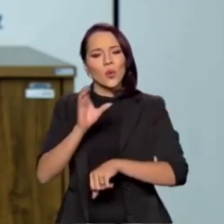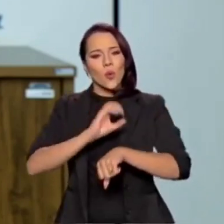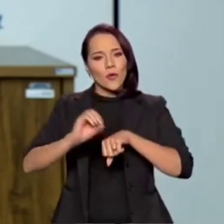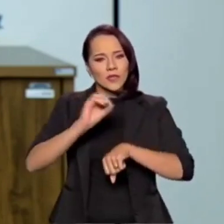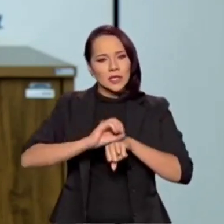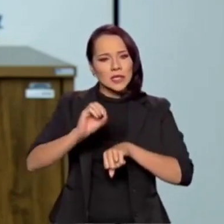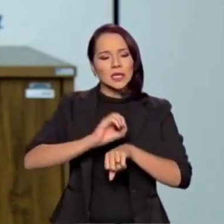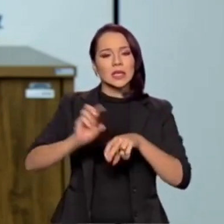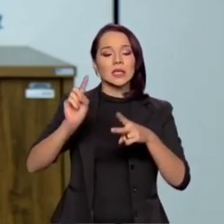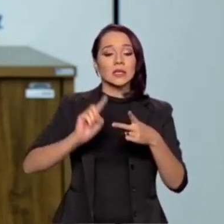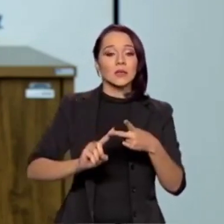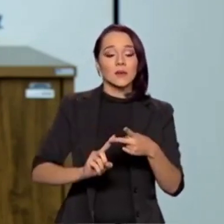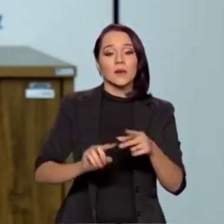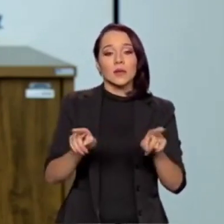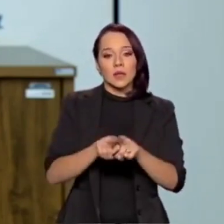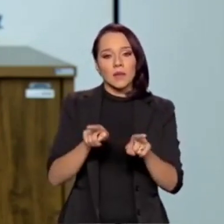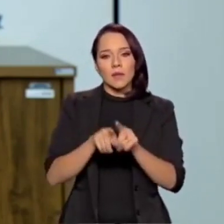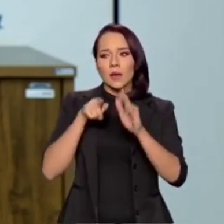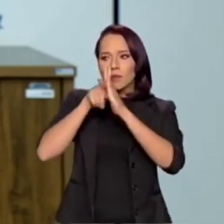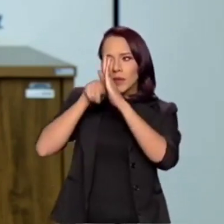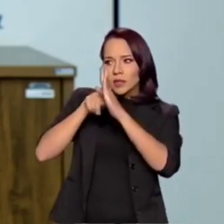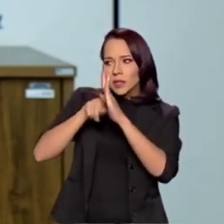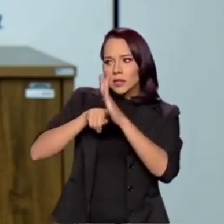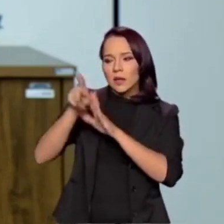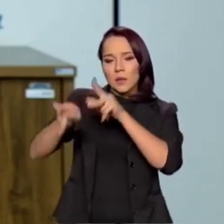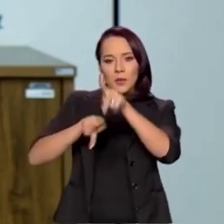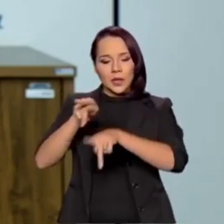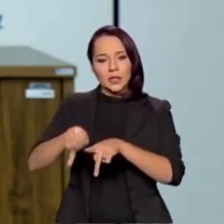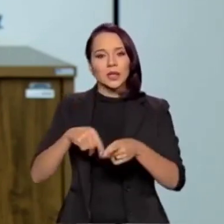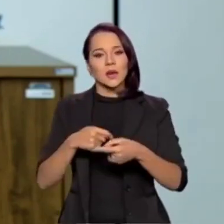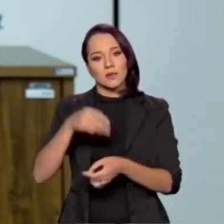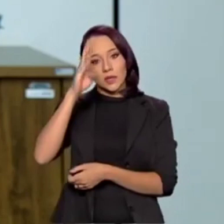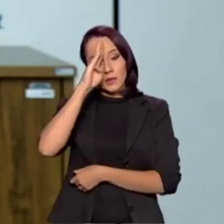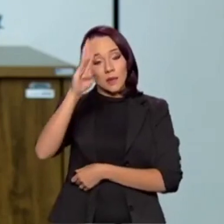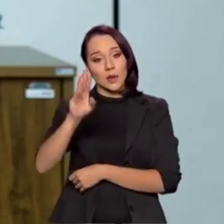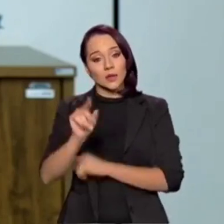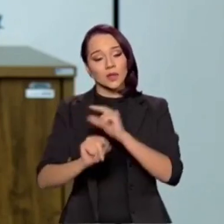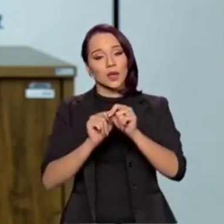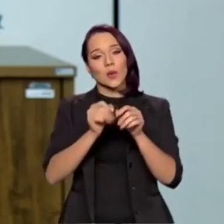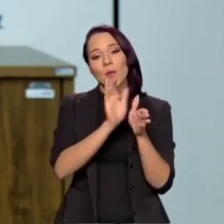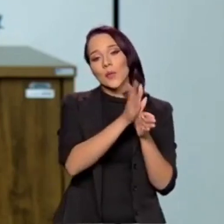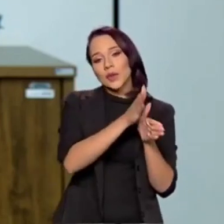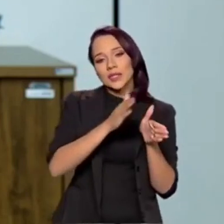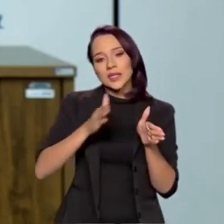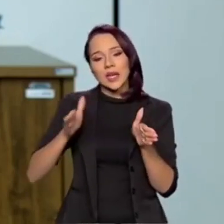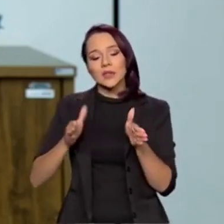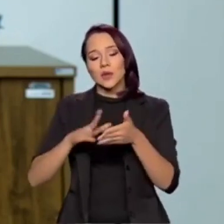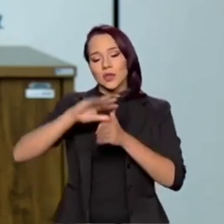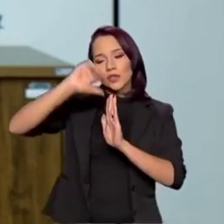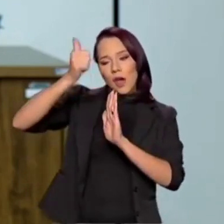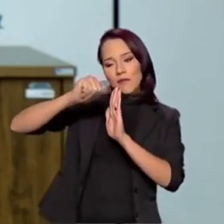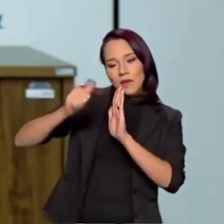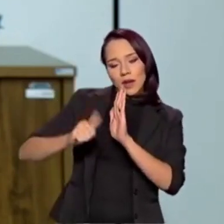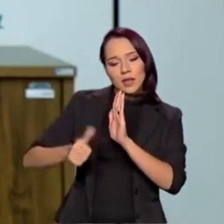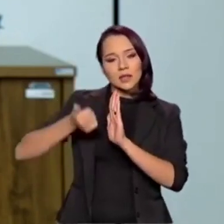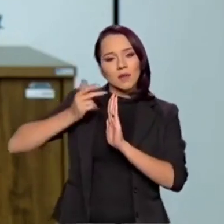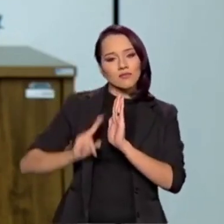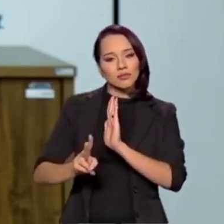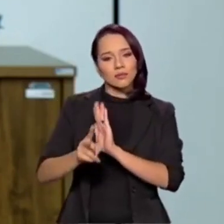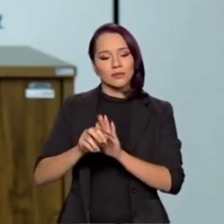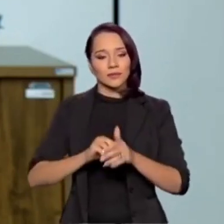oficinas, com consulta pública, mas principalmente num grande processo de avaliação